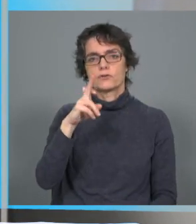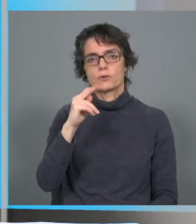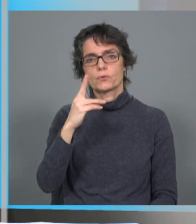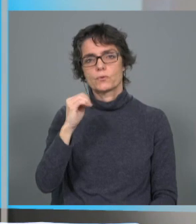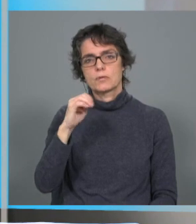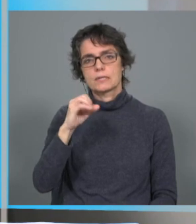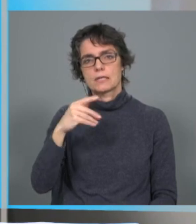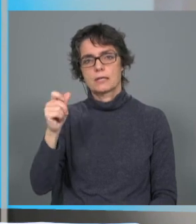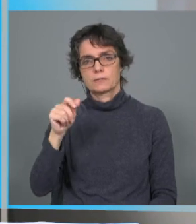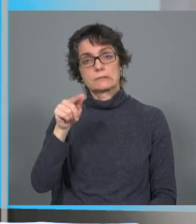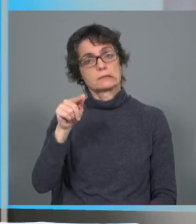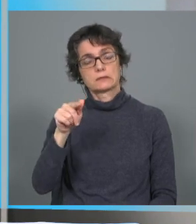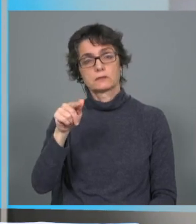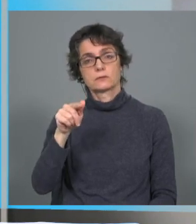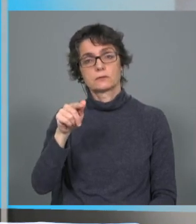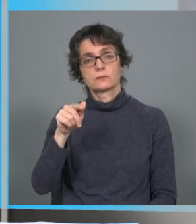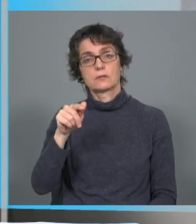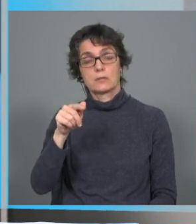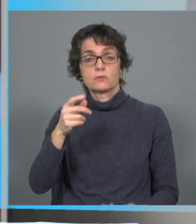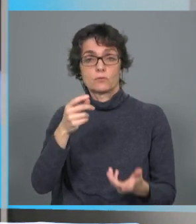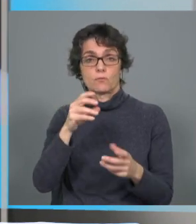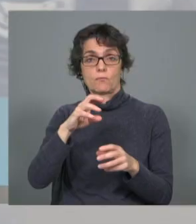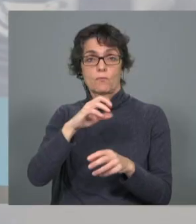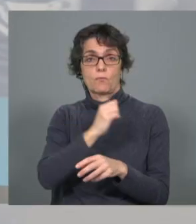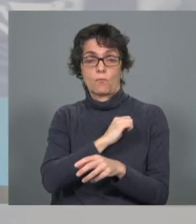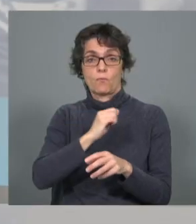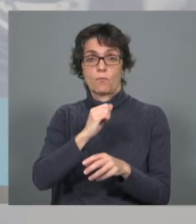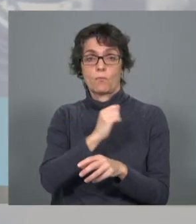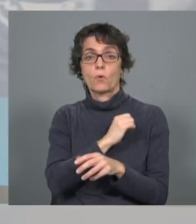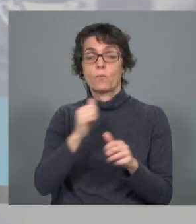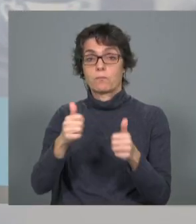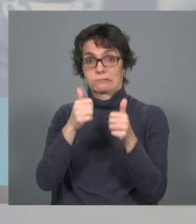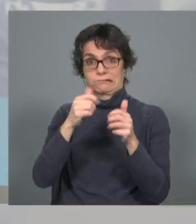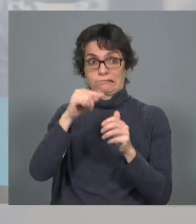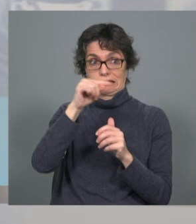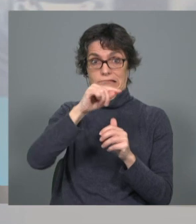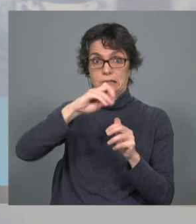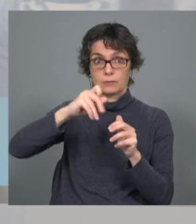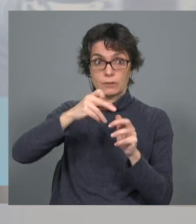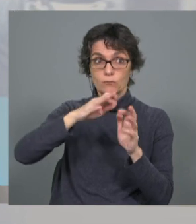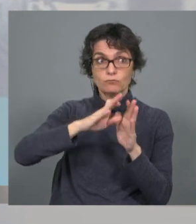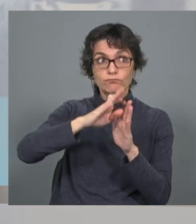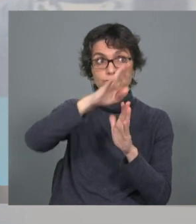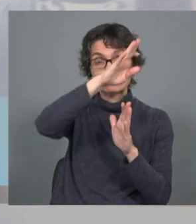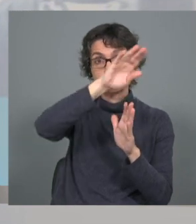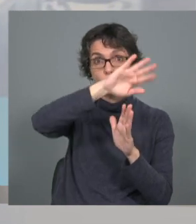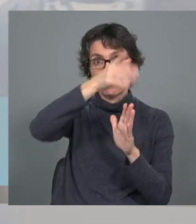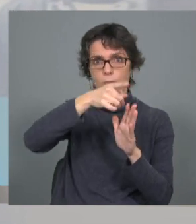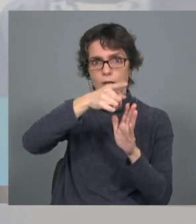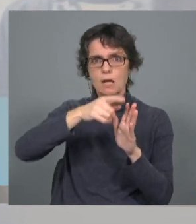mesmo no alto de uma montanha e é uma montanha árida, portanto o subir é um subir